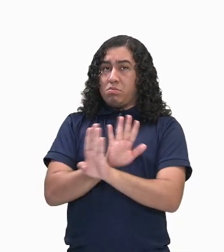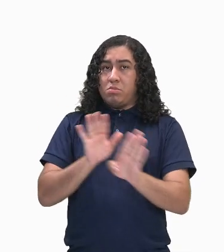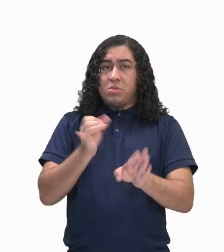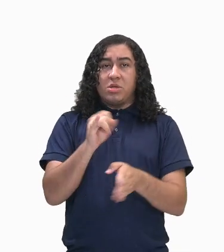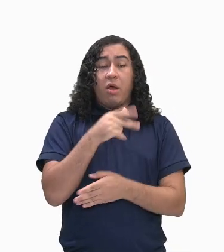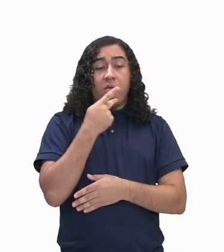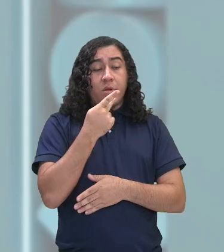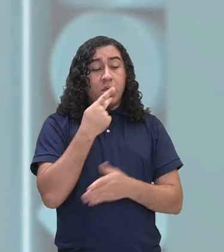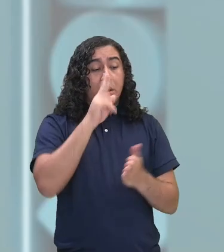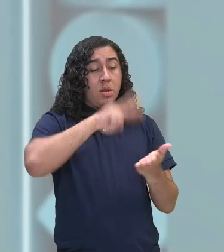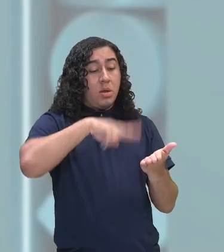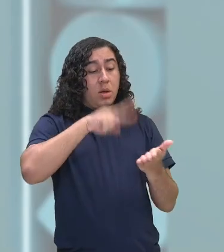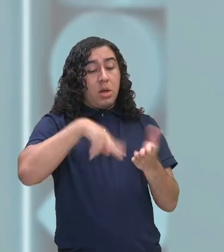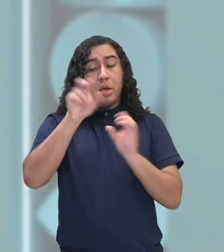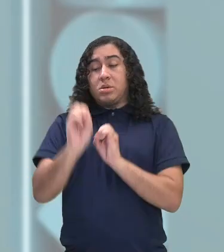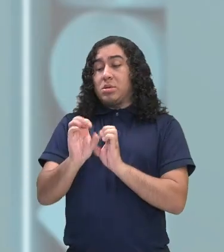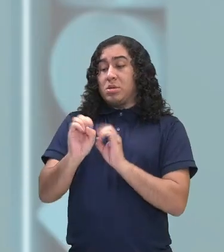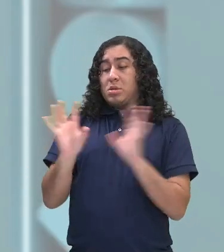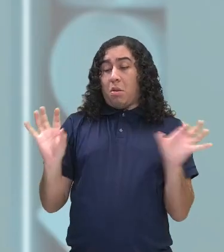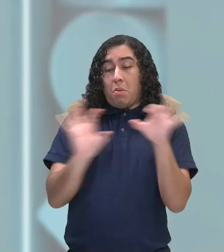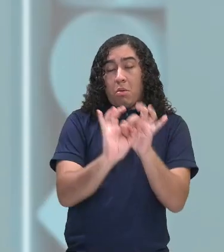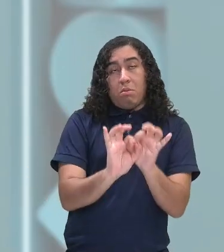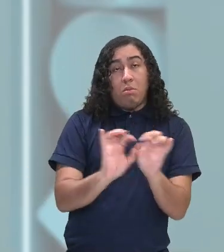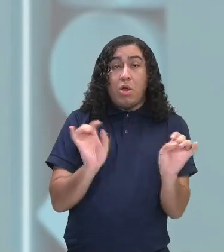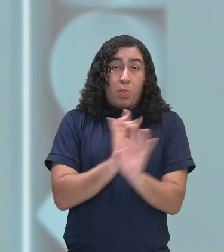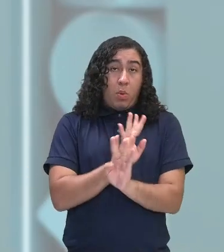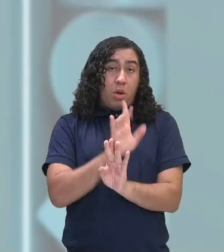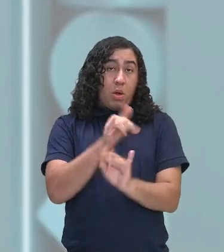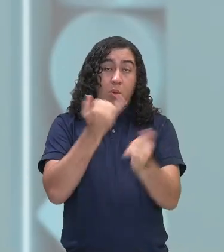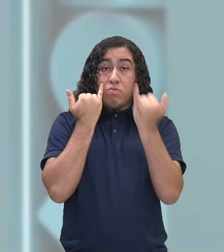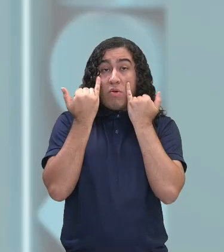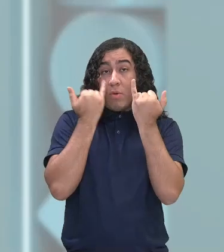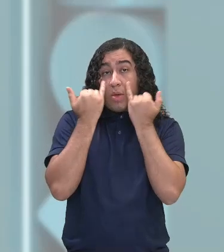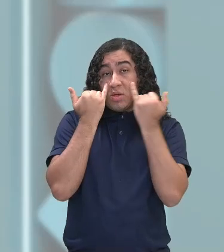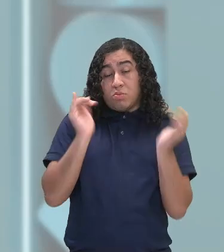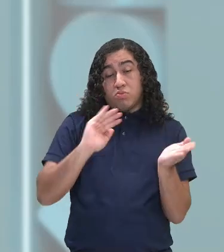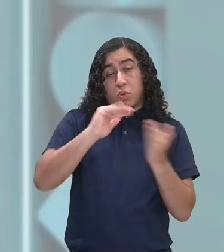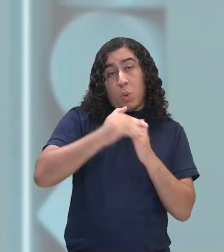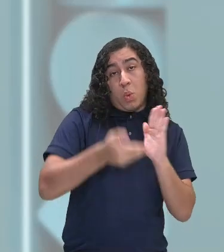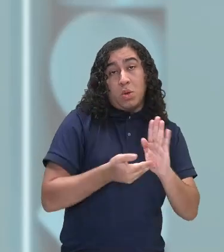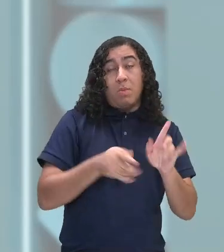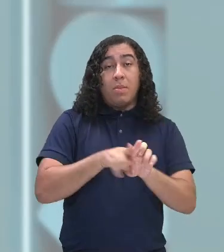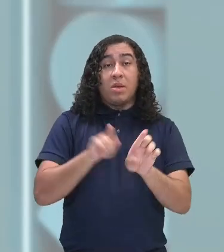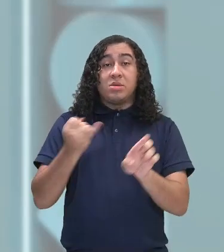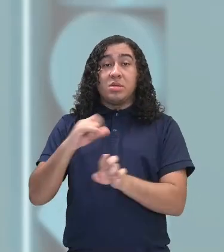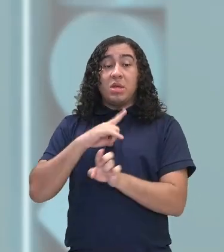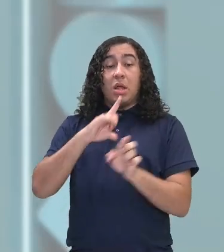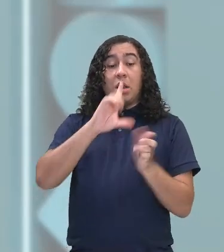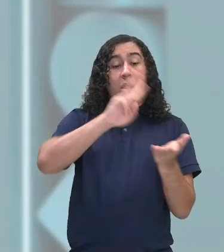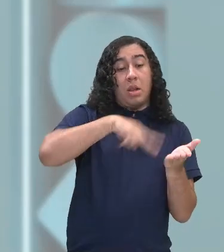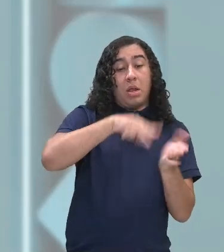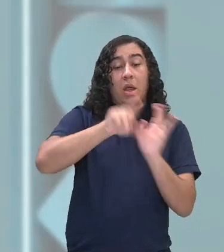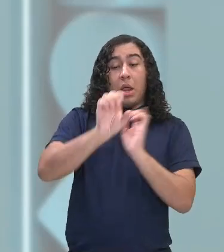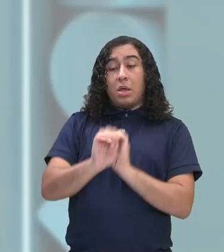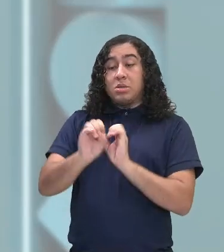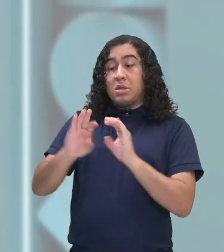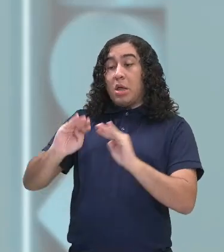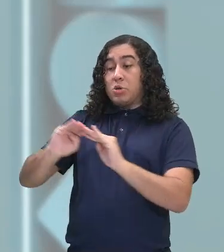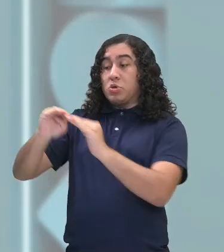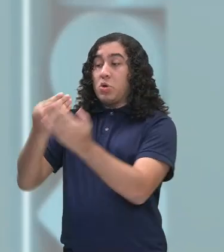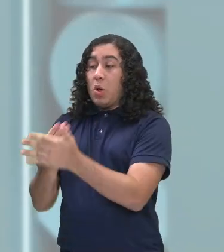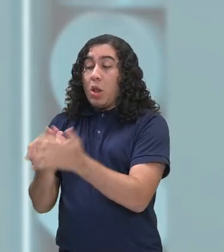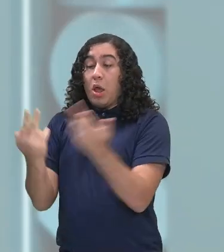ler ensina, é uma informação tranquila, mas se eu disser ler ensina como